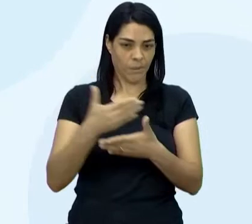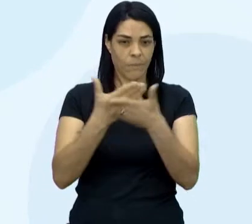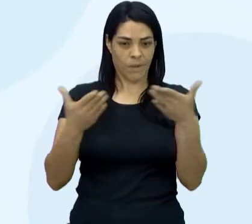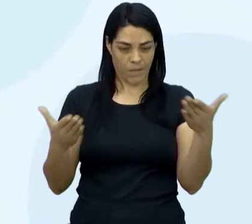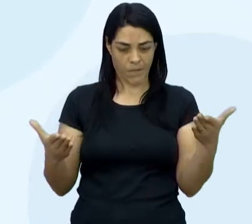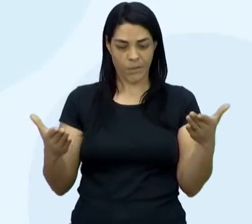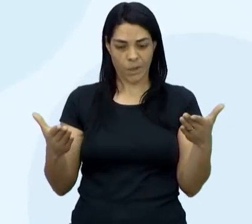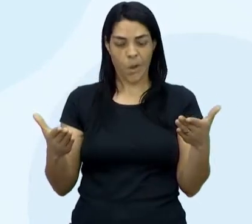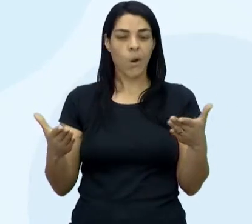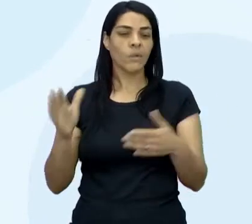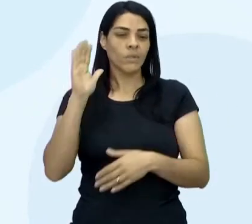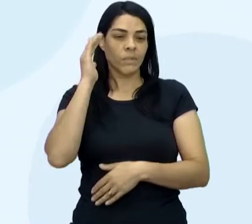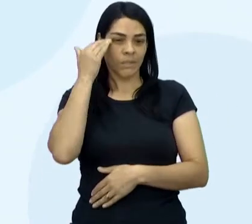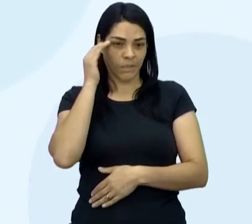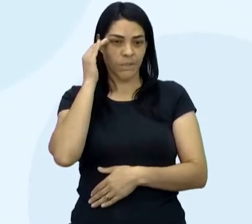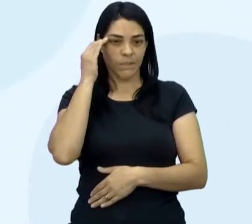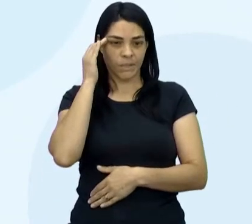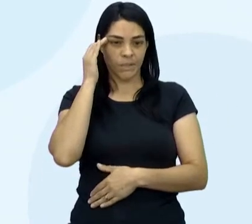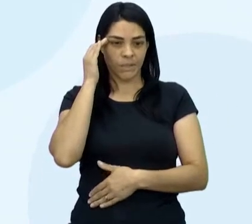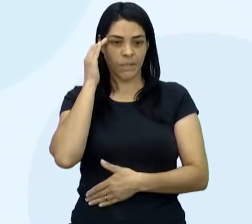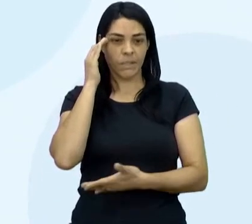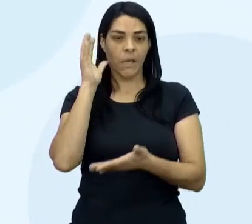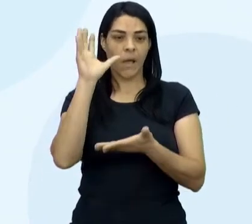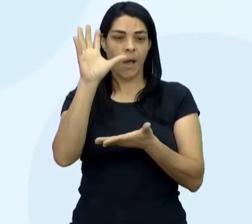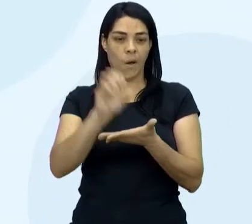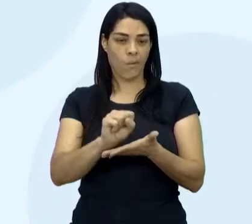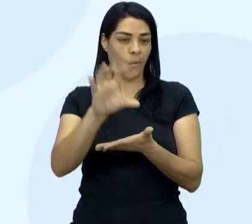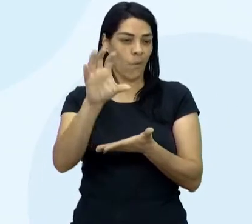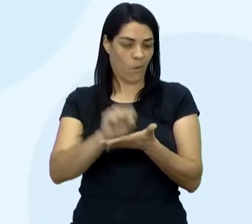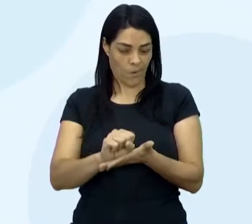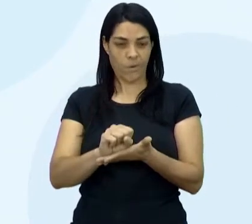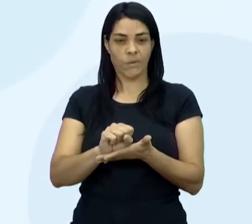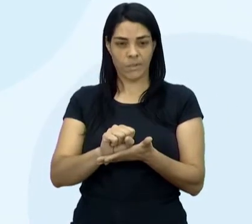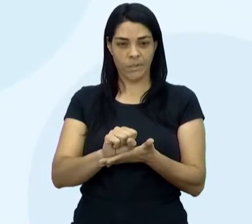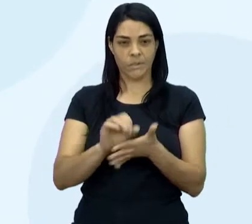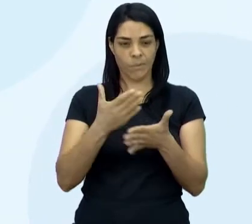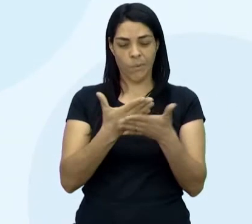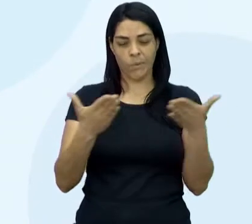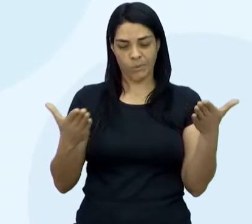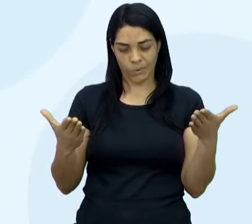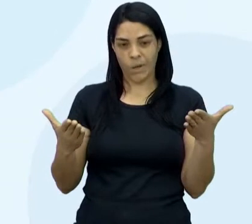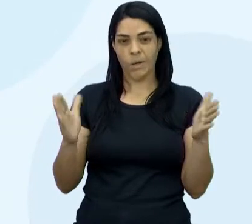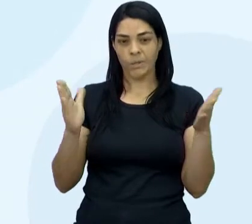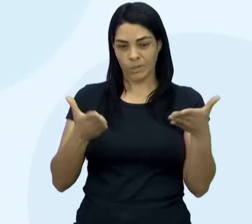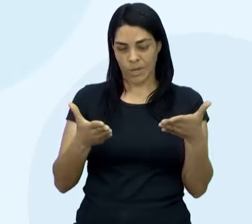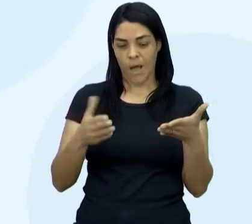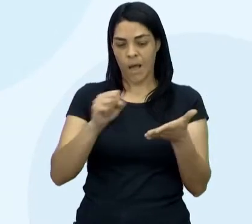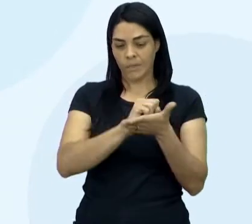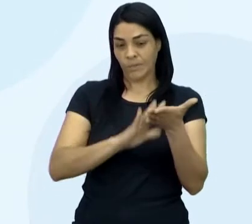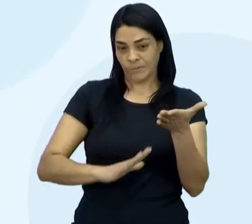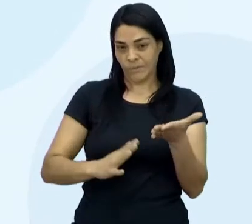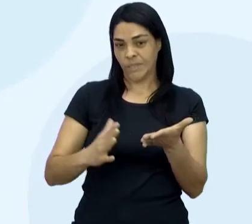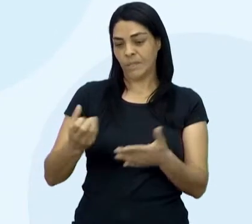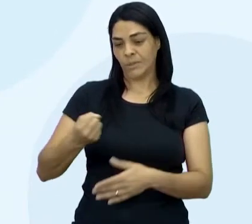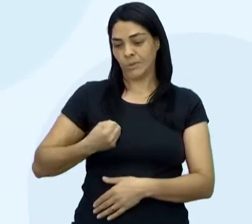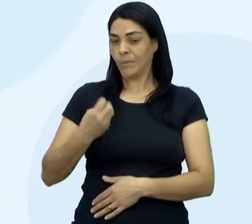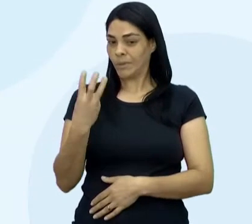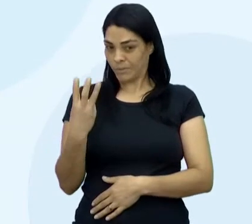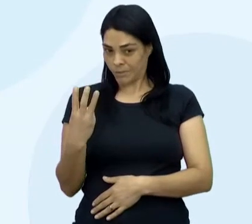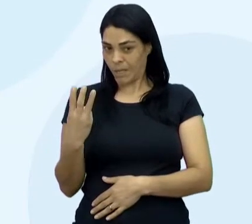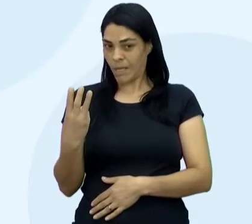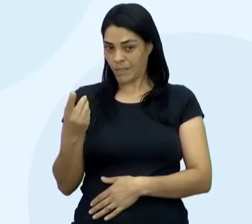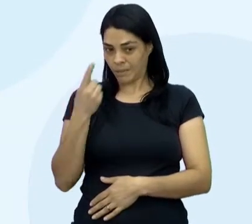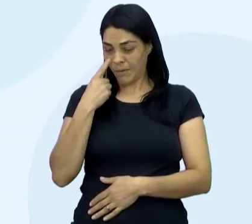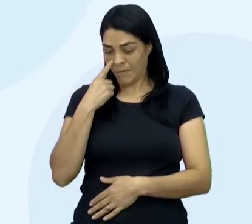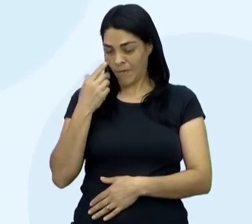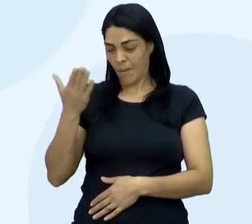colonialismo porque afinal de contas o colonialismo como a gente viu bastante isso na atividade 3 ele tem a ver